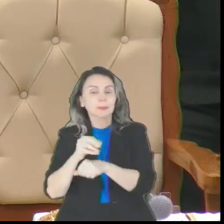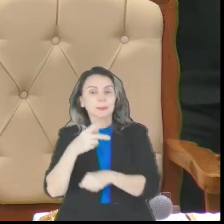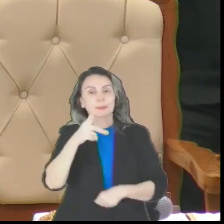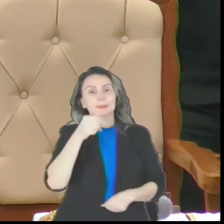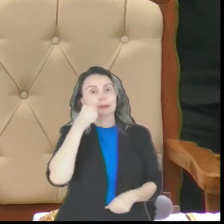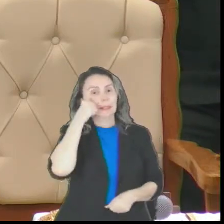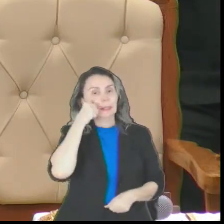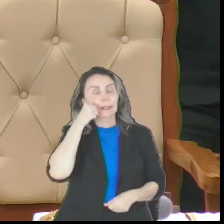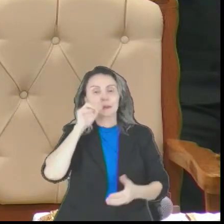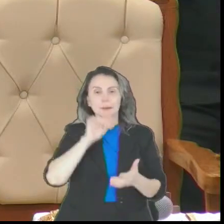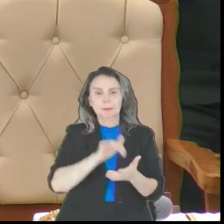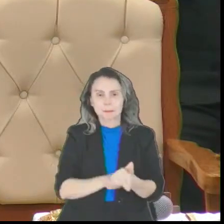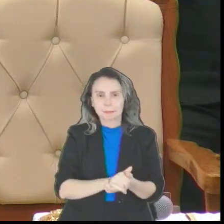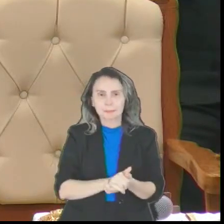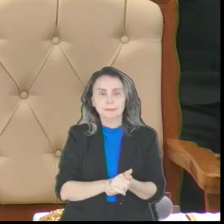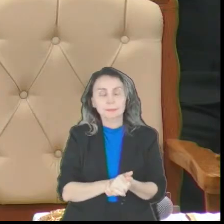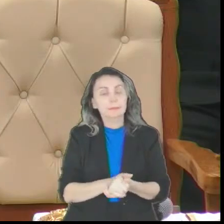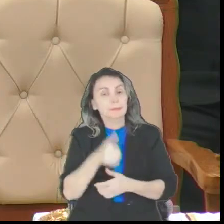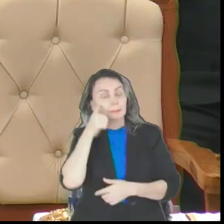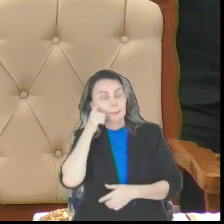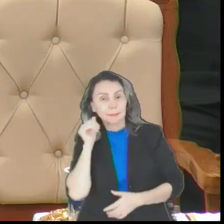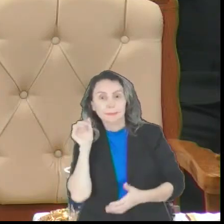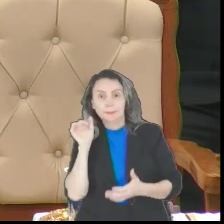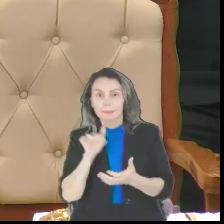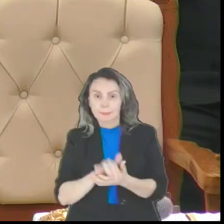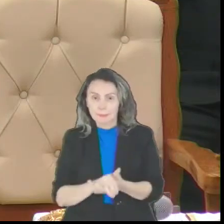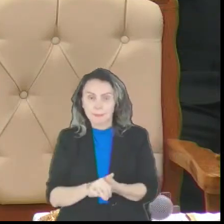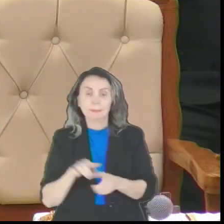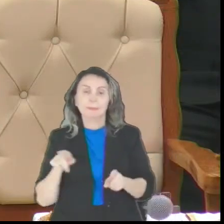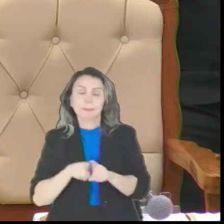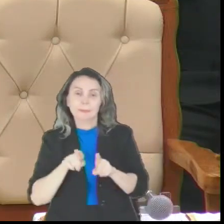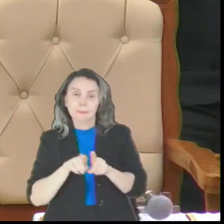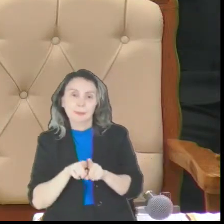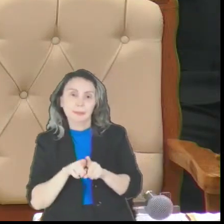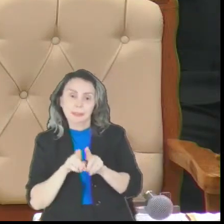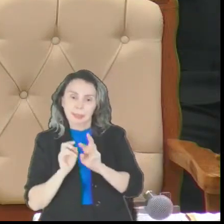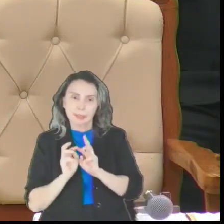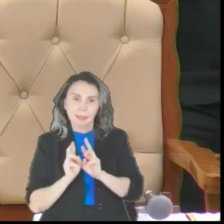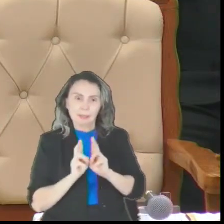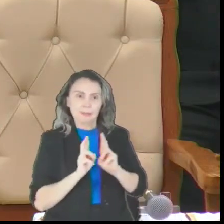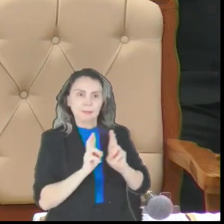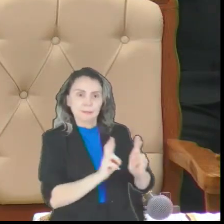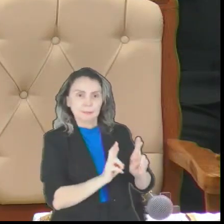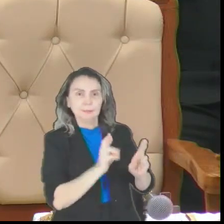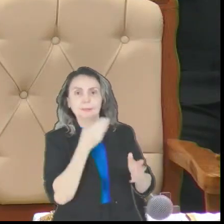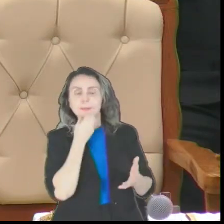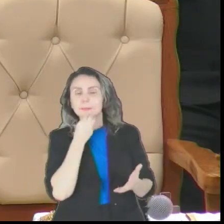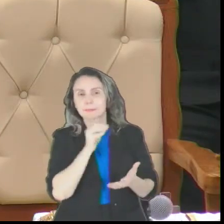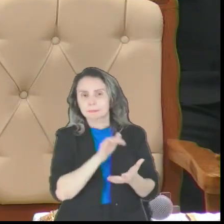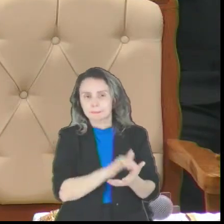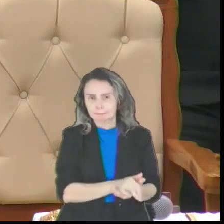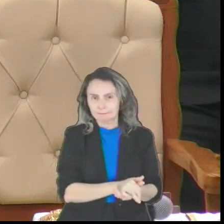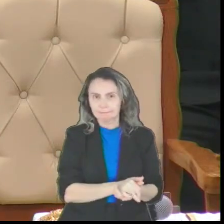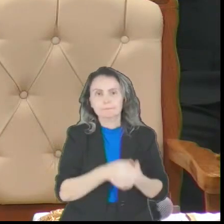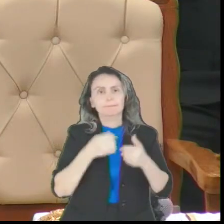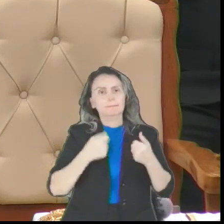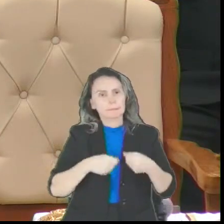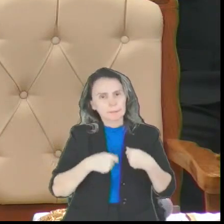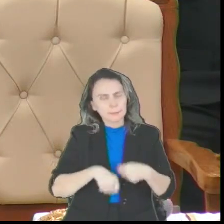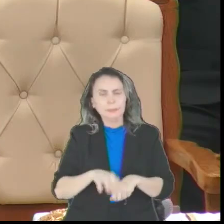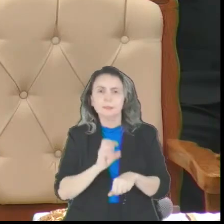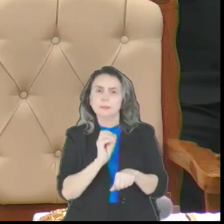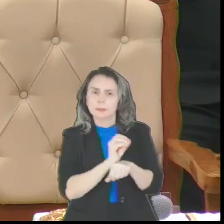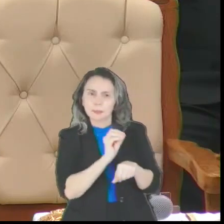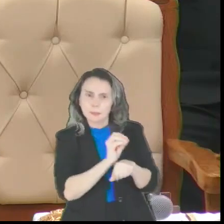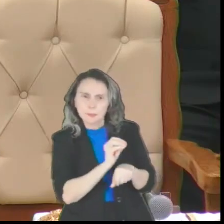a mulher preste ao marido a devida benevolência. É preciso cuidar dele e